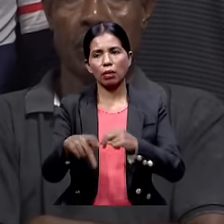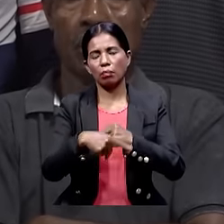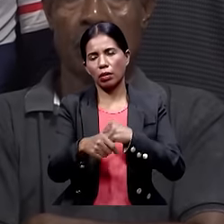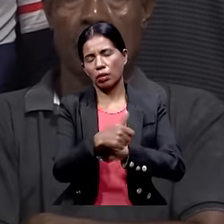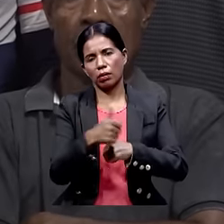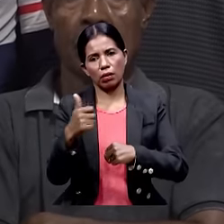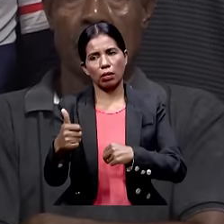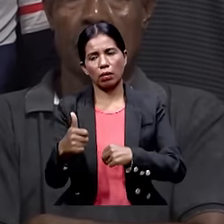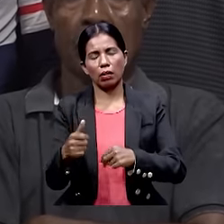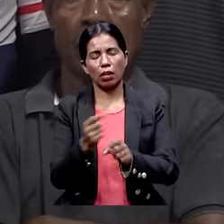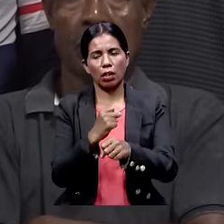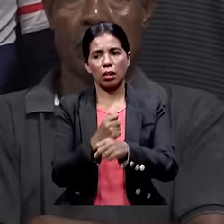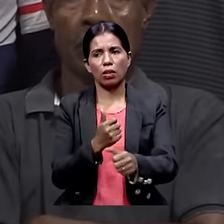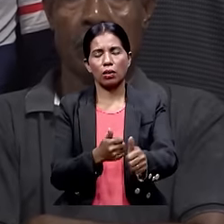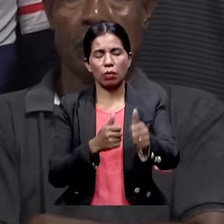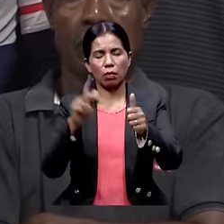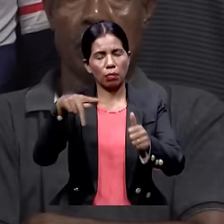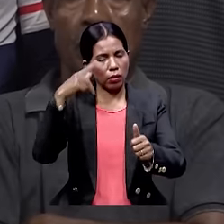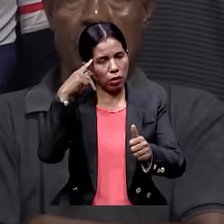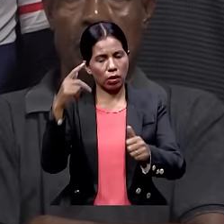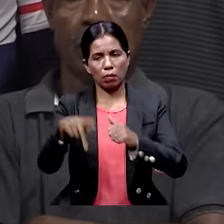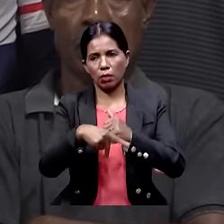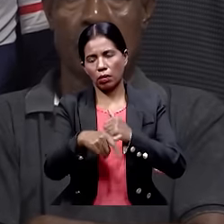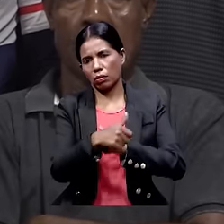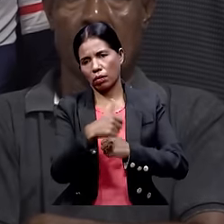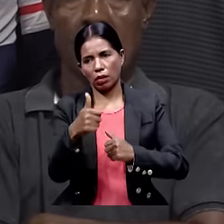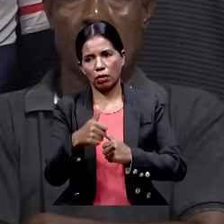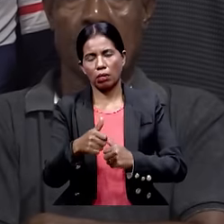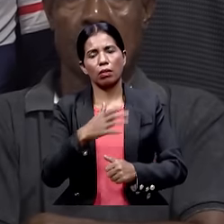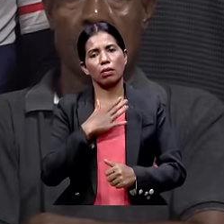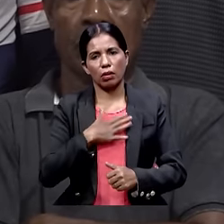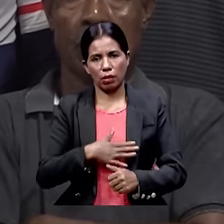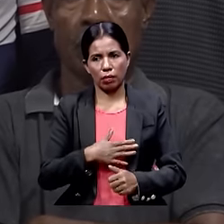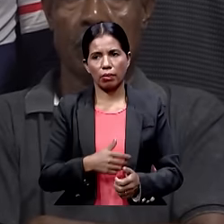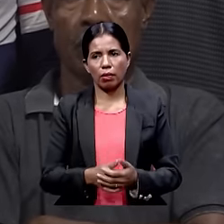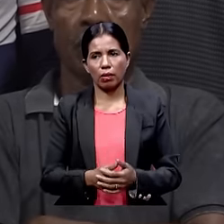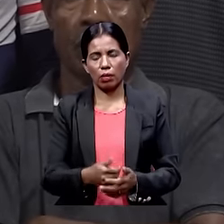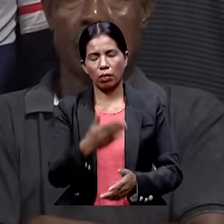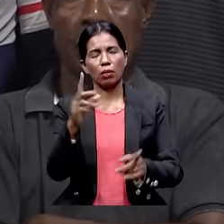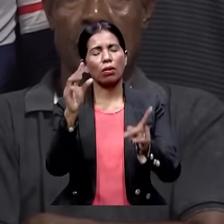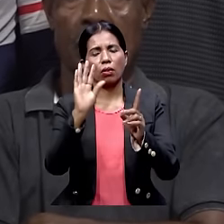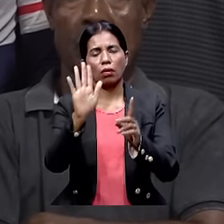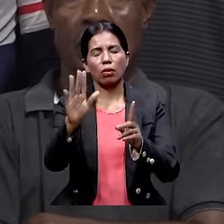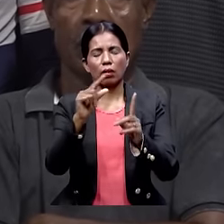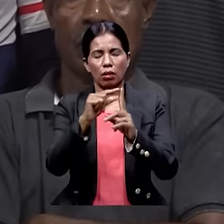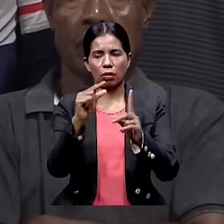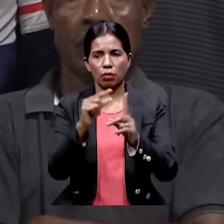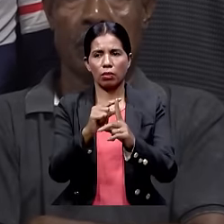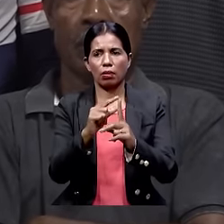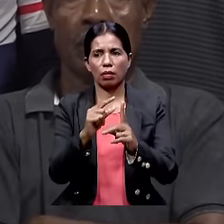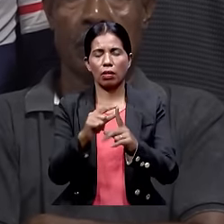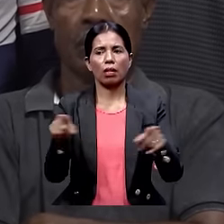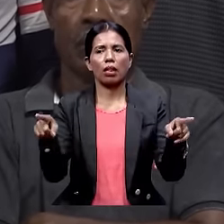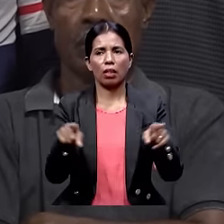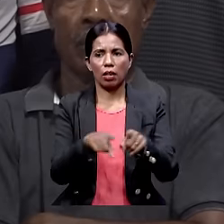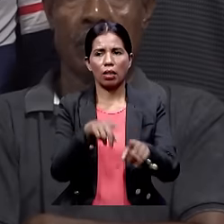Idané, halo tuir política partido Selucnian. Coitado. O Nelia Fuang, lógica né, hanesan